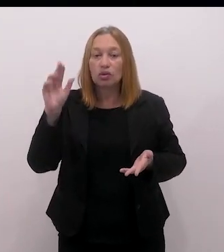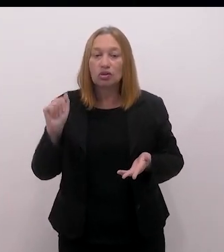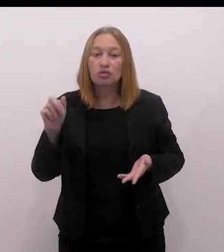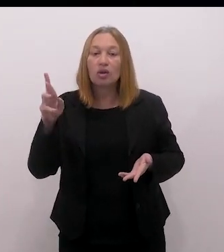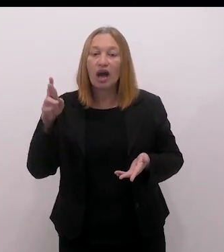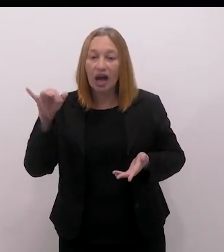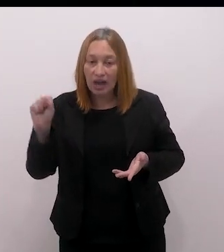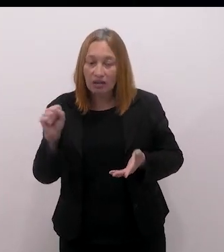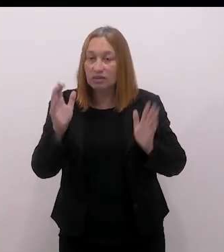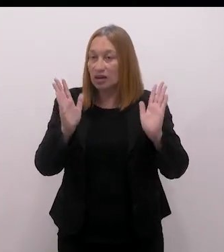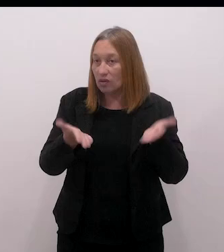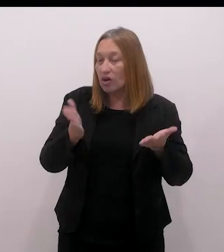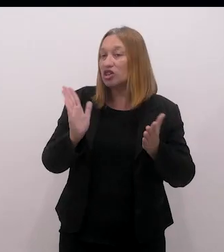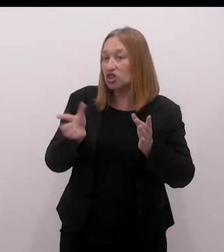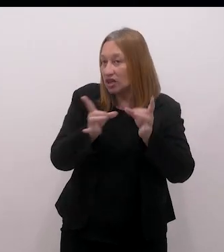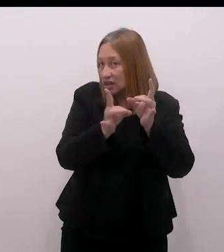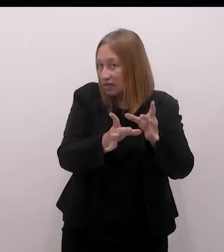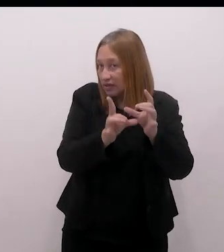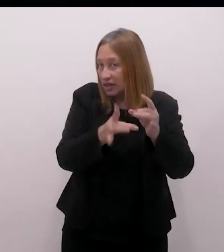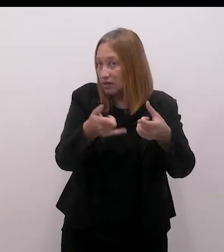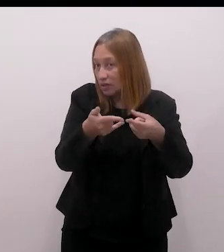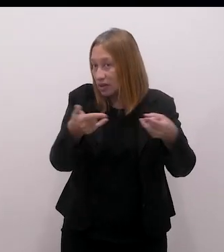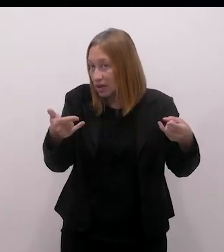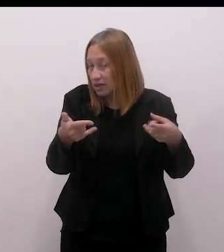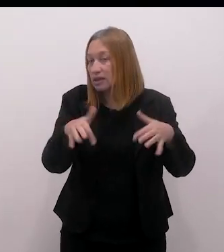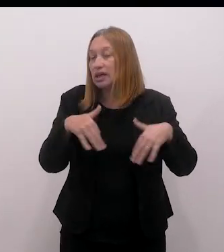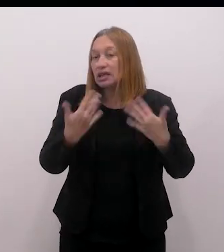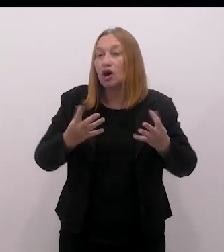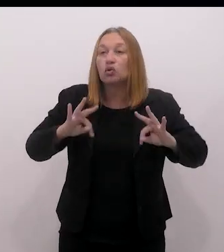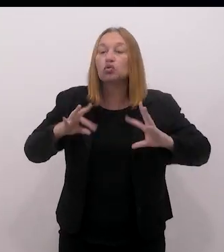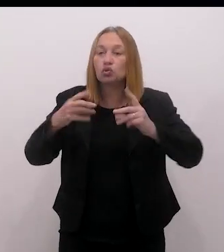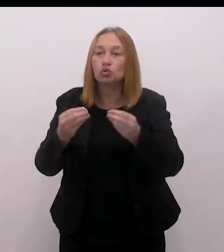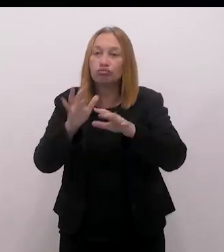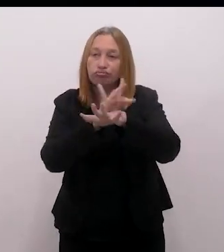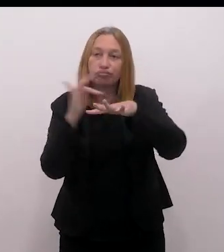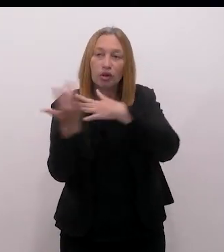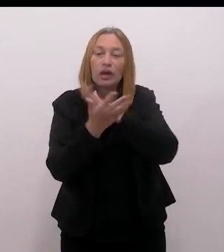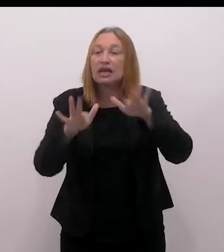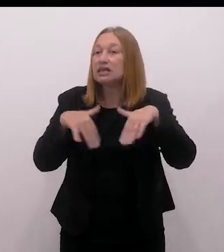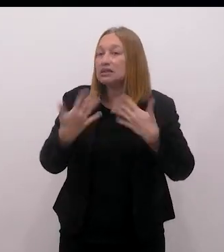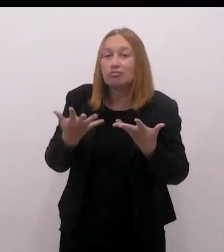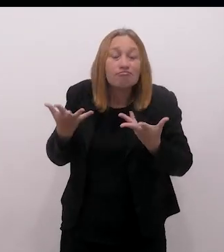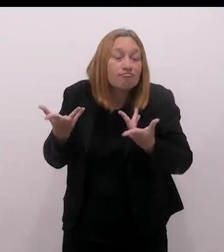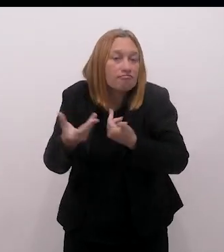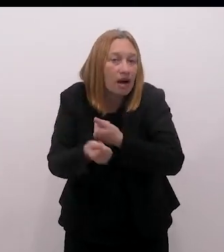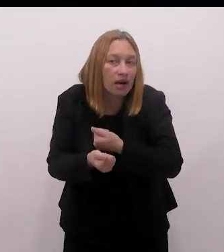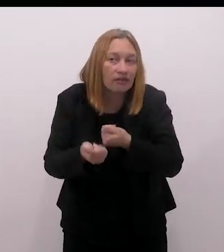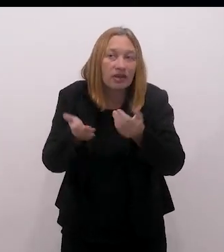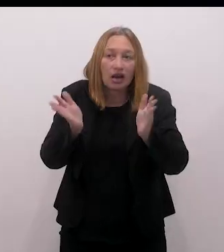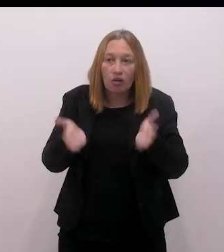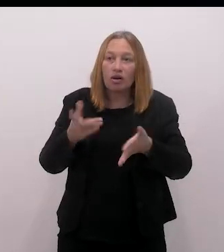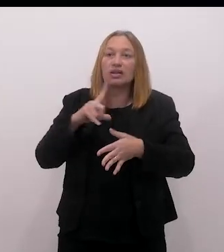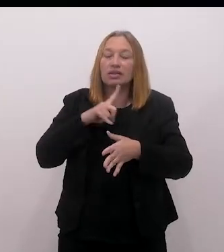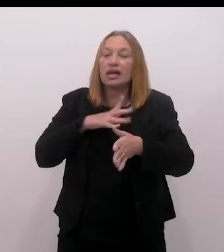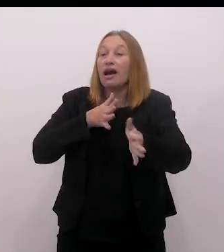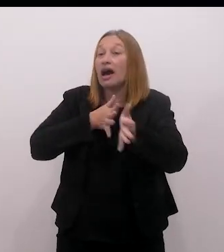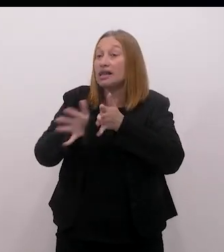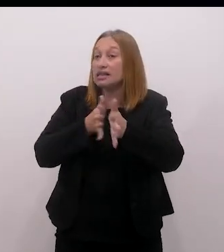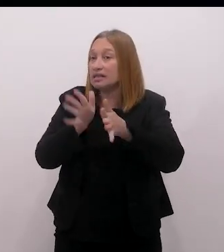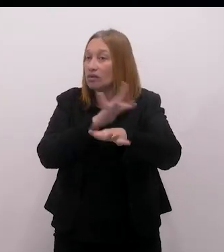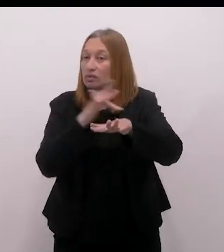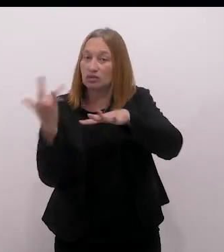Raios agora, a mesma coisa, né? A gente já está vendendo os ingressos, então, tudo com rede social. Então, que maravilha que agora a gente